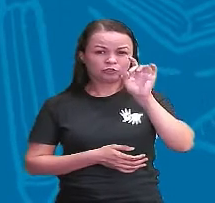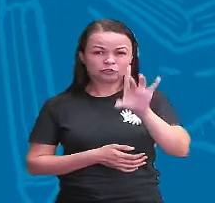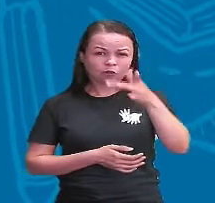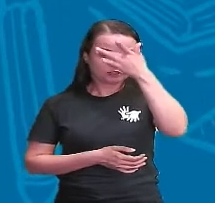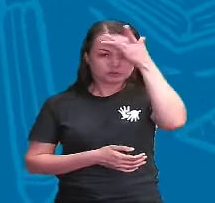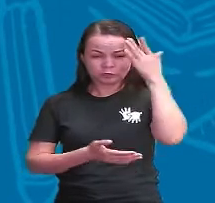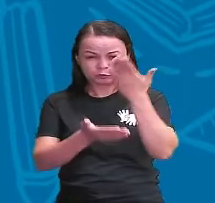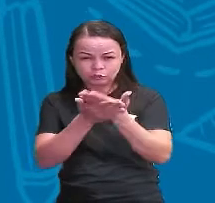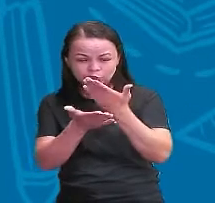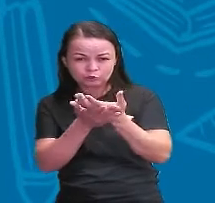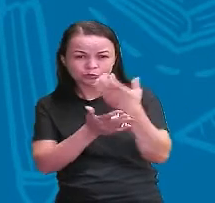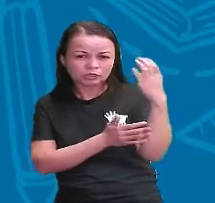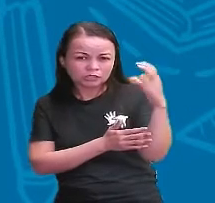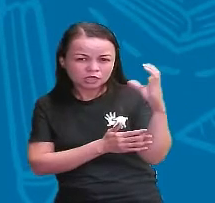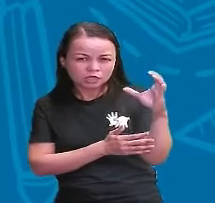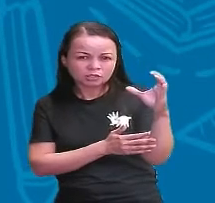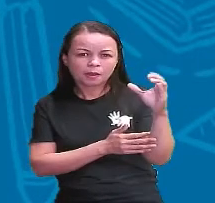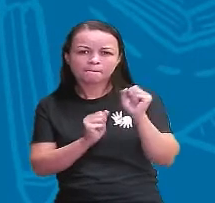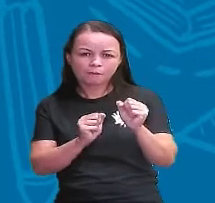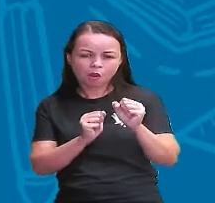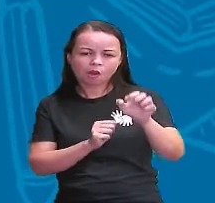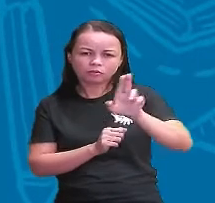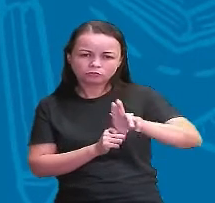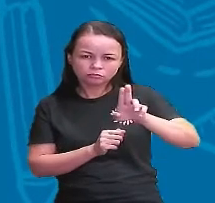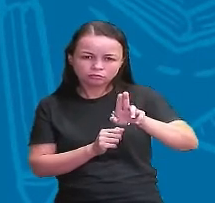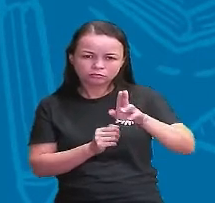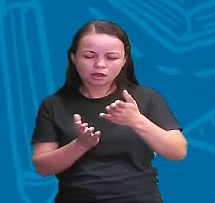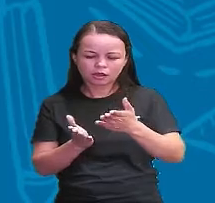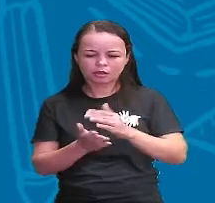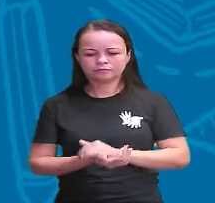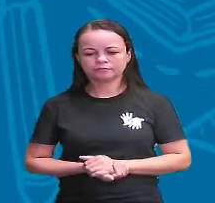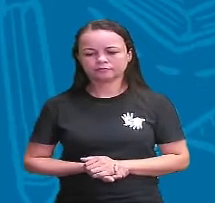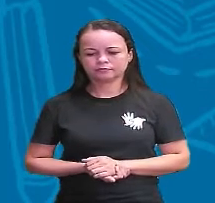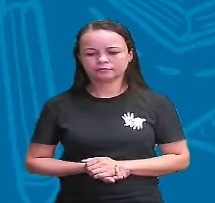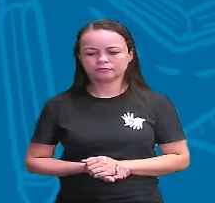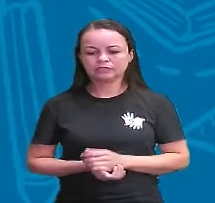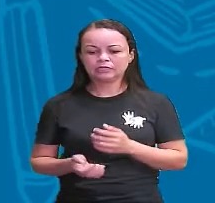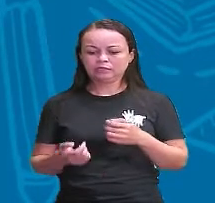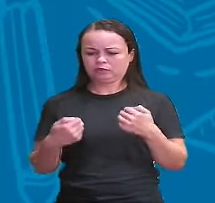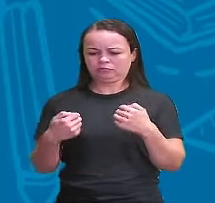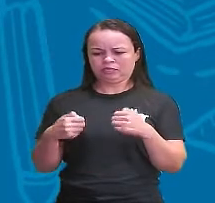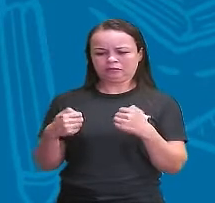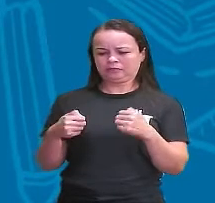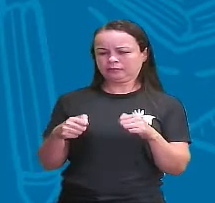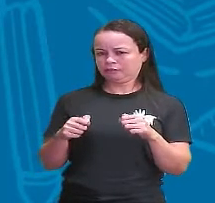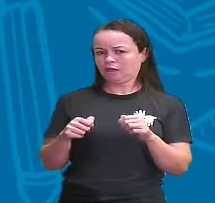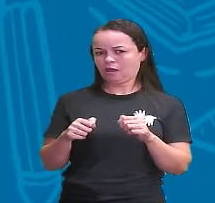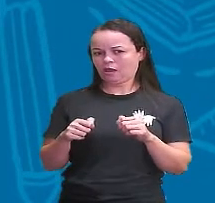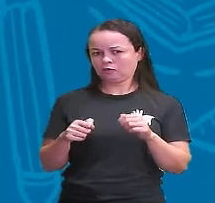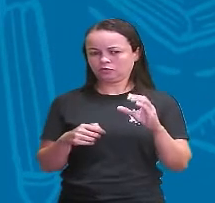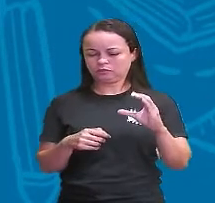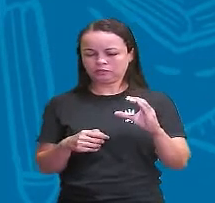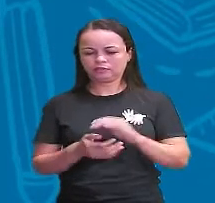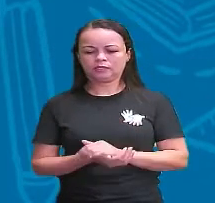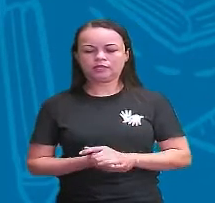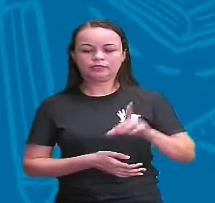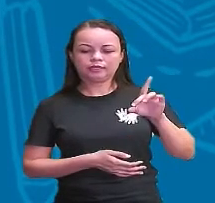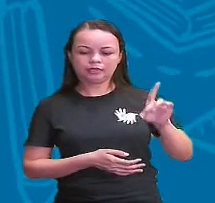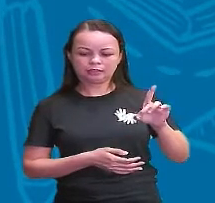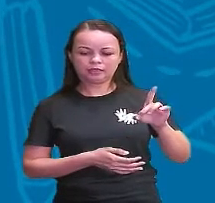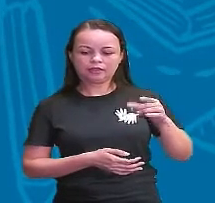realizar. São desnecessários. E letra D, facilitam o aprendizado de